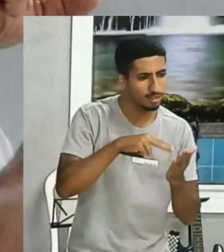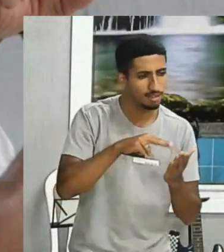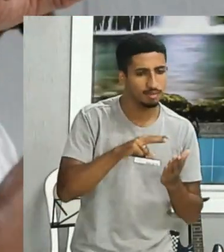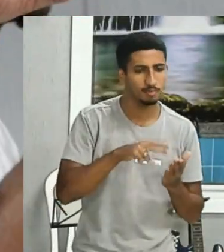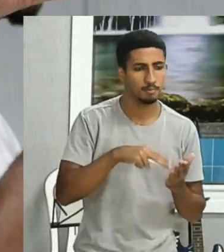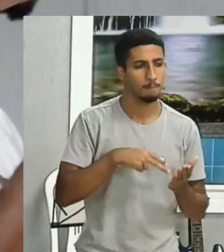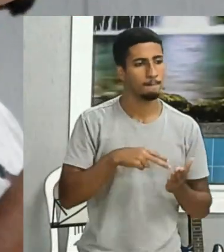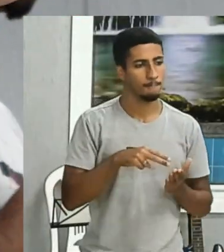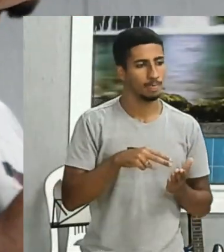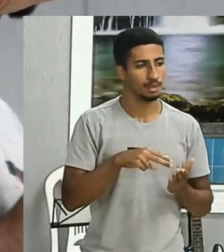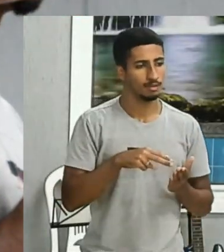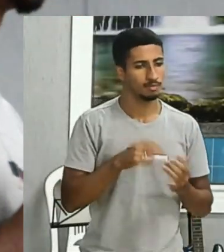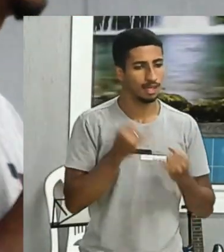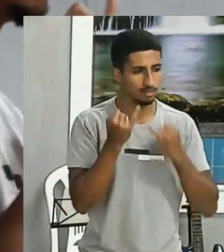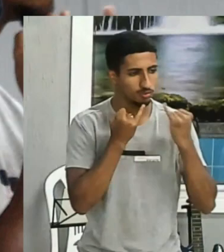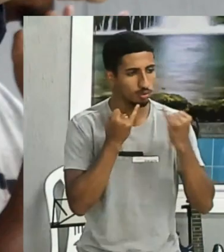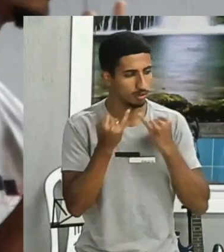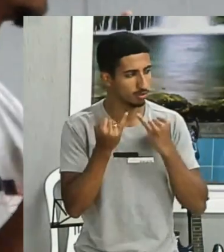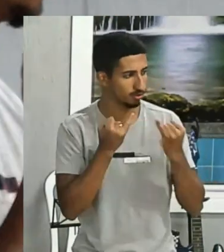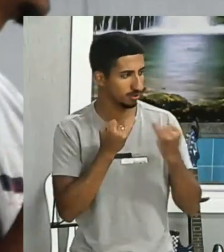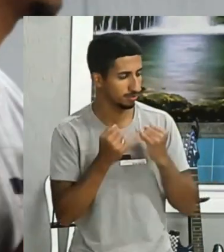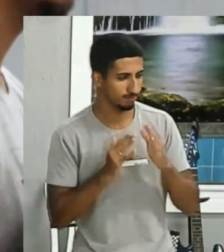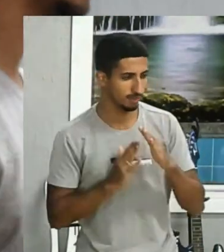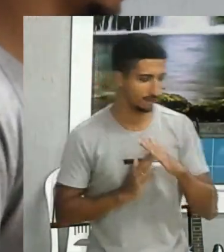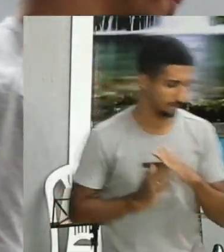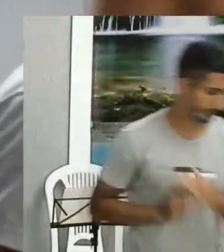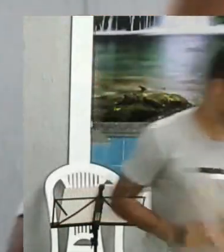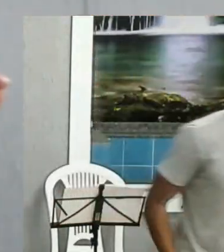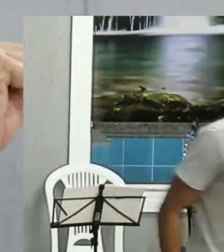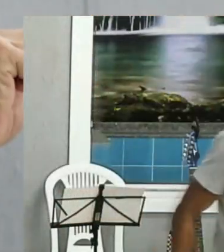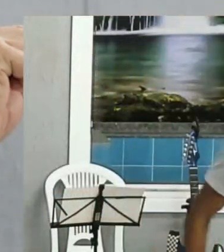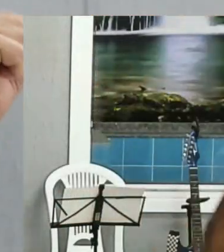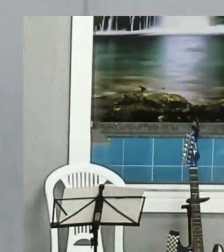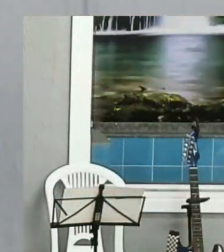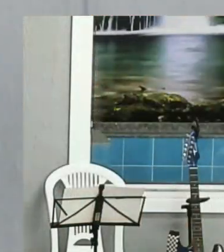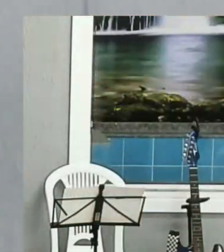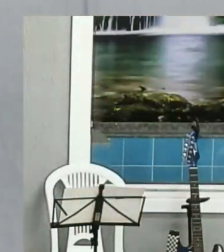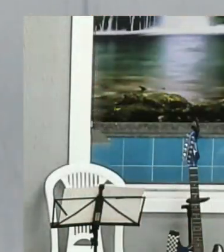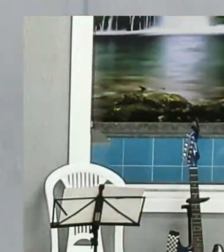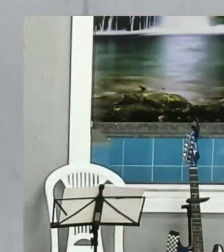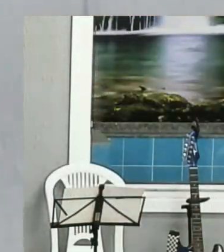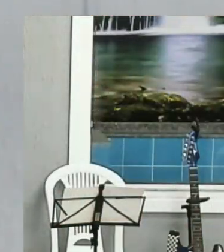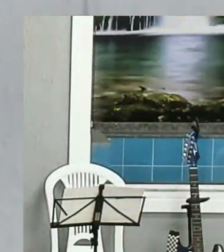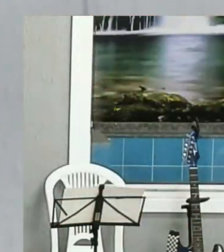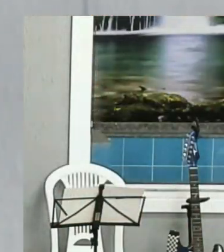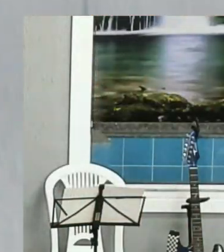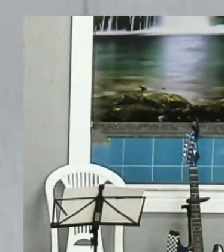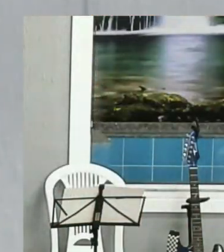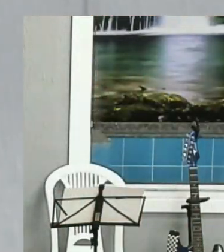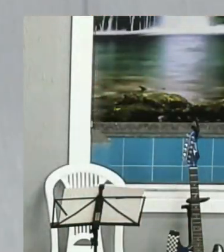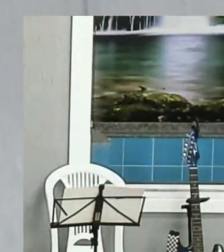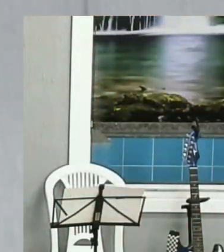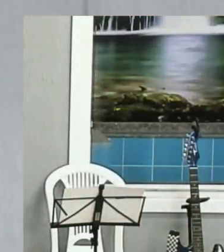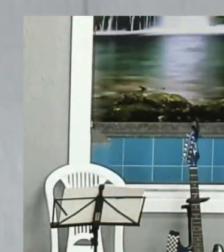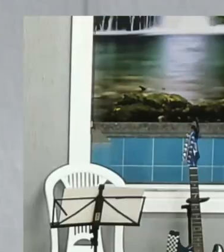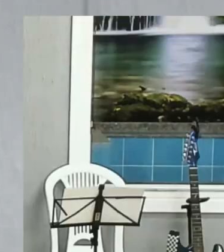informações, aquilo que é escrito para as 7 igrejas da Ásia, tem muita repreensão